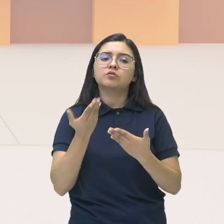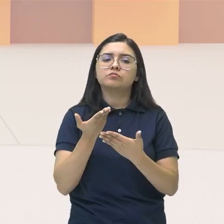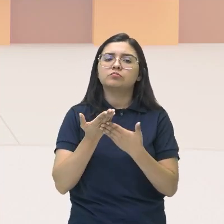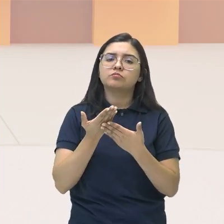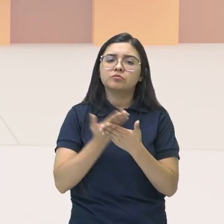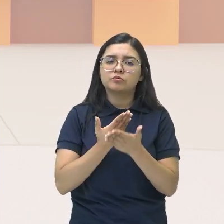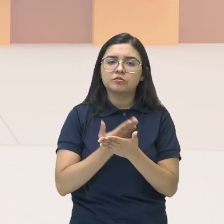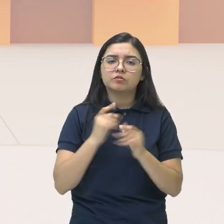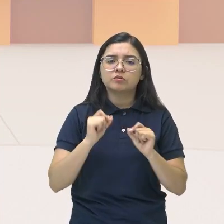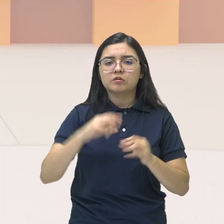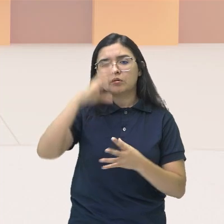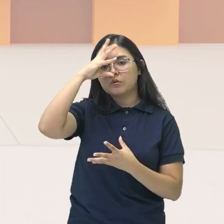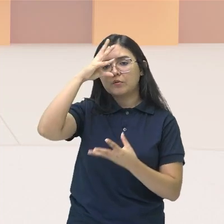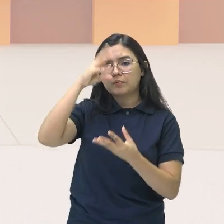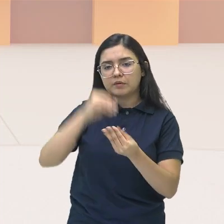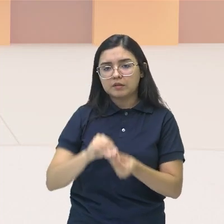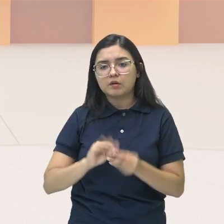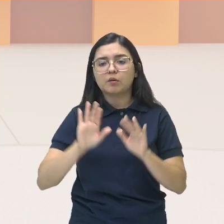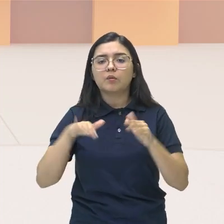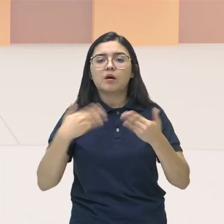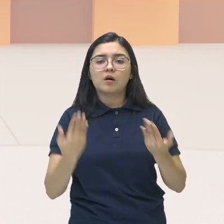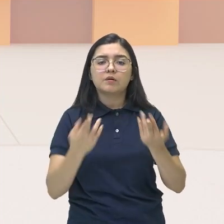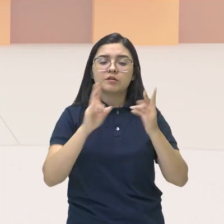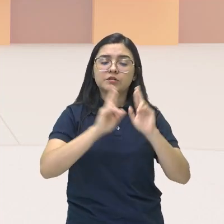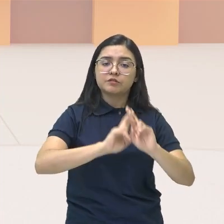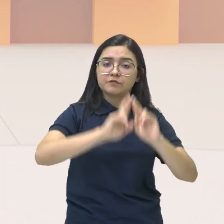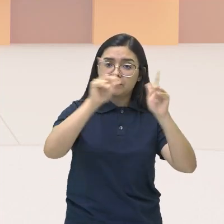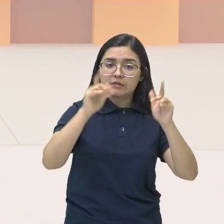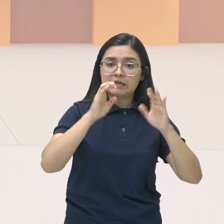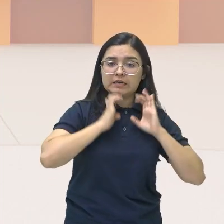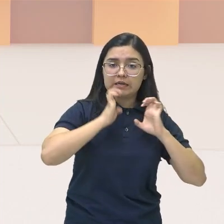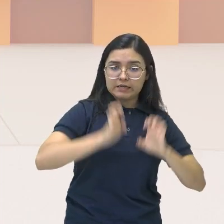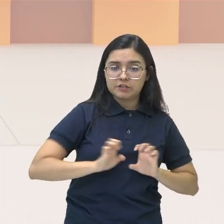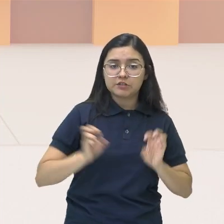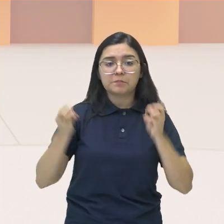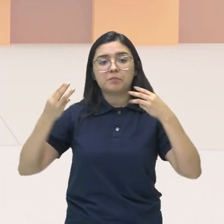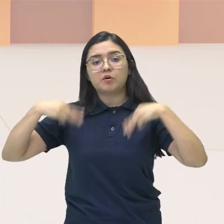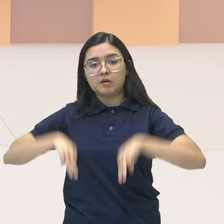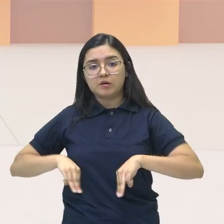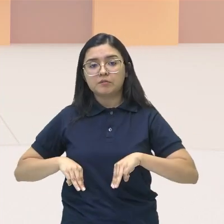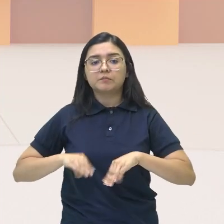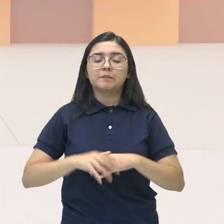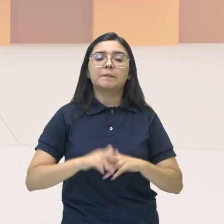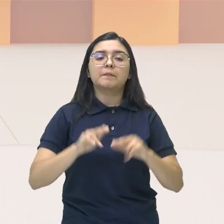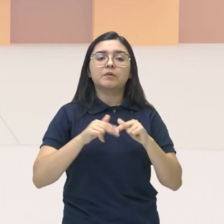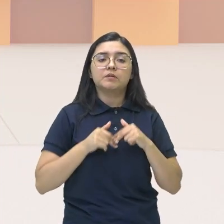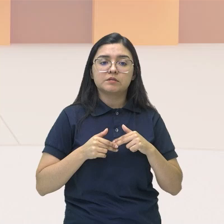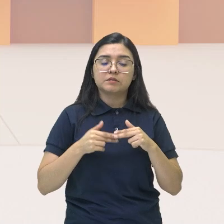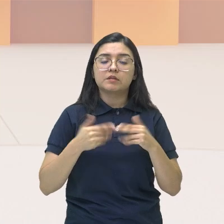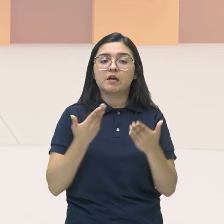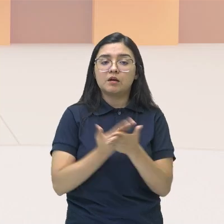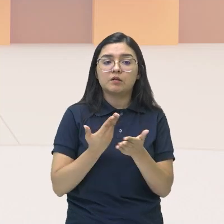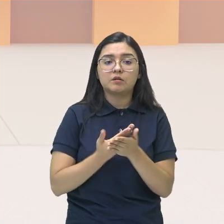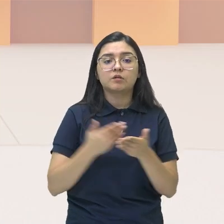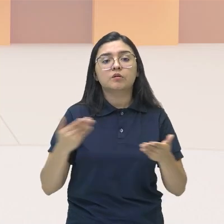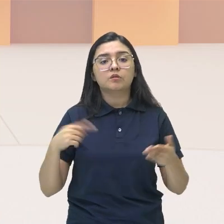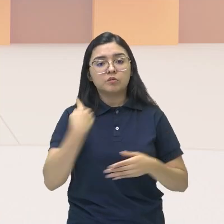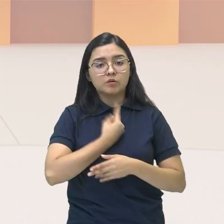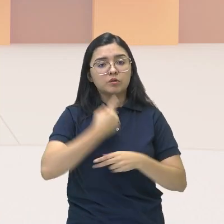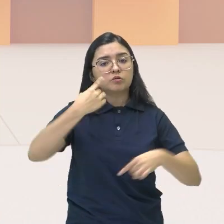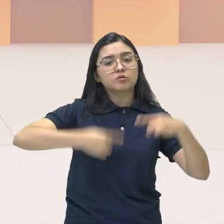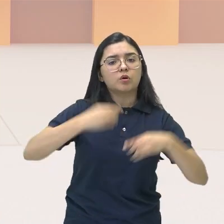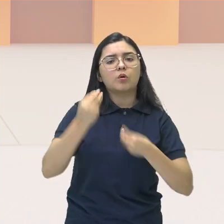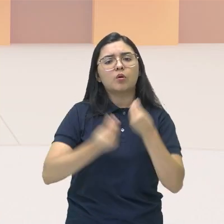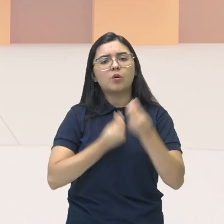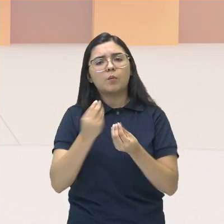sobre compreender essa diferença entre ética e moral. Foi por isso que na aula de hoje nós discutimos como